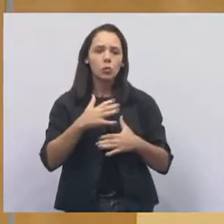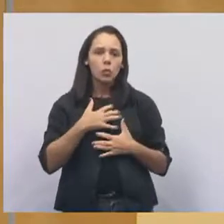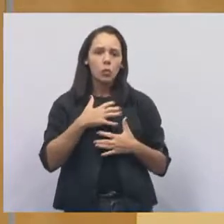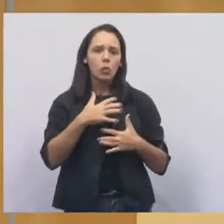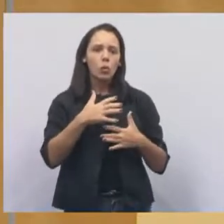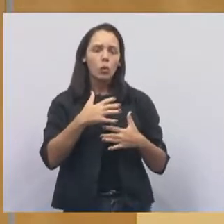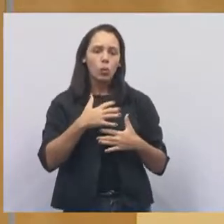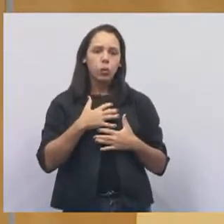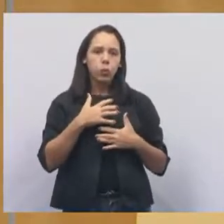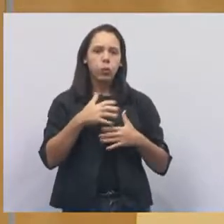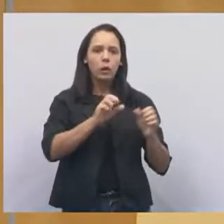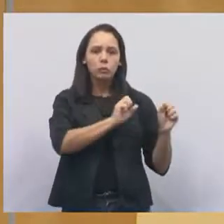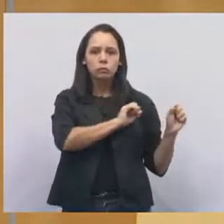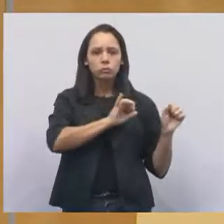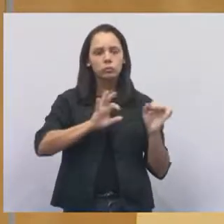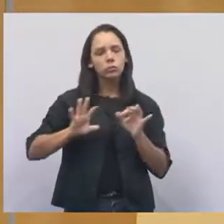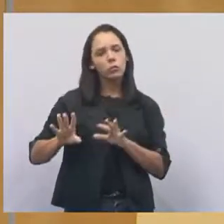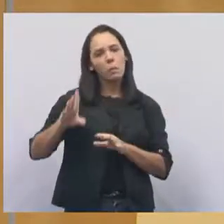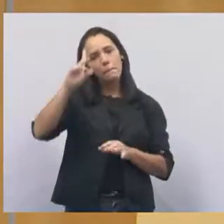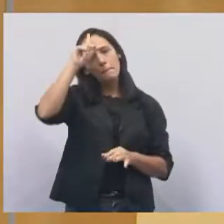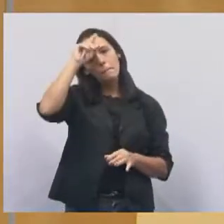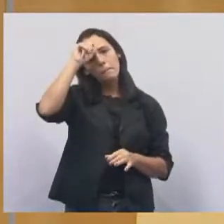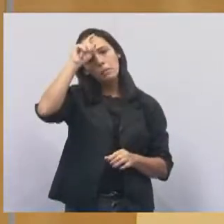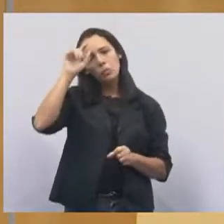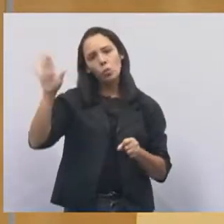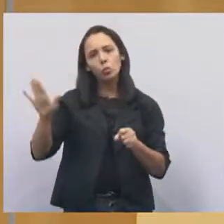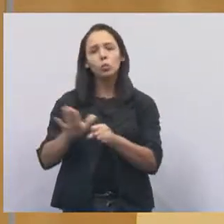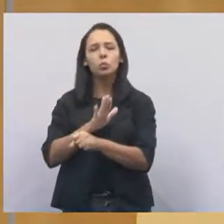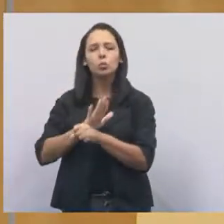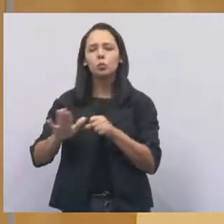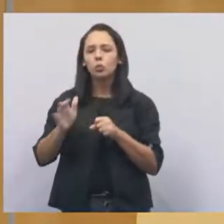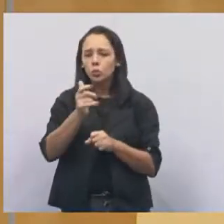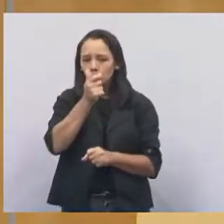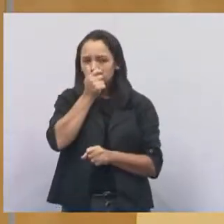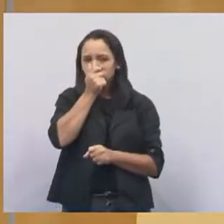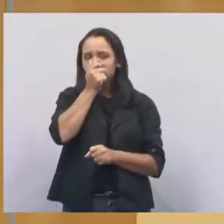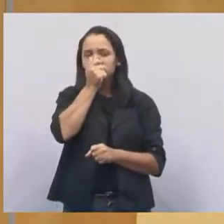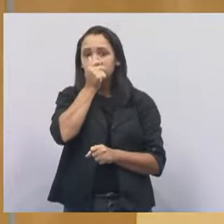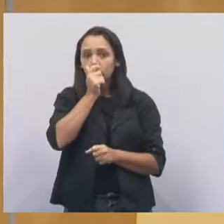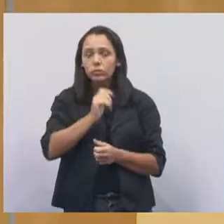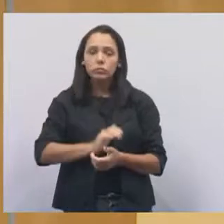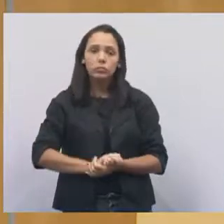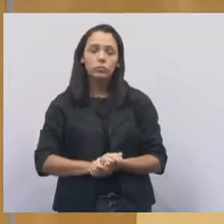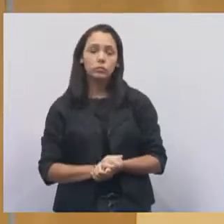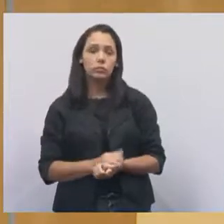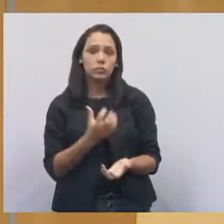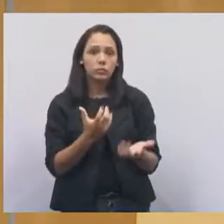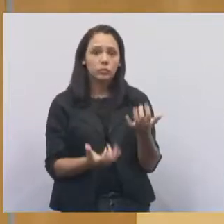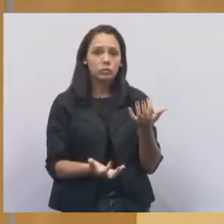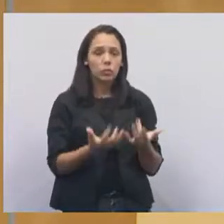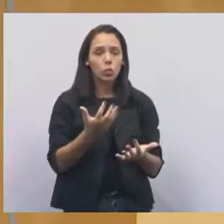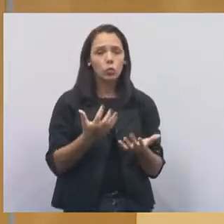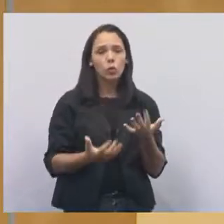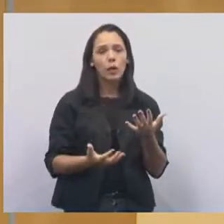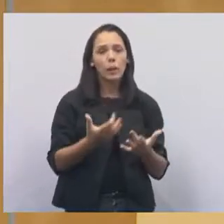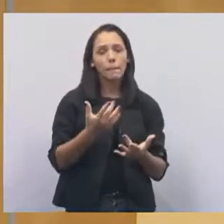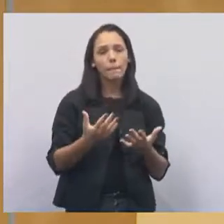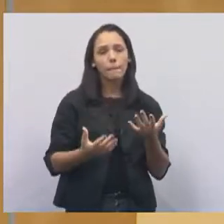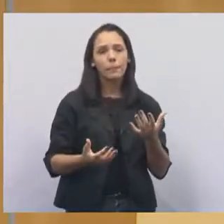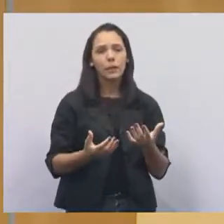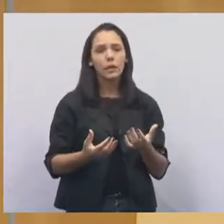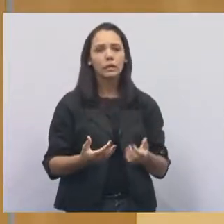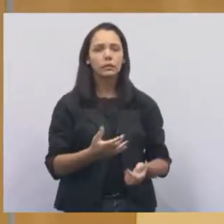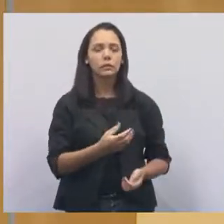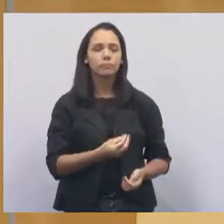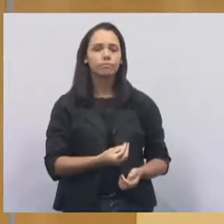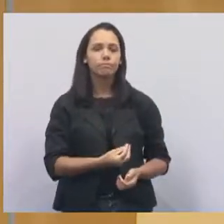lotar os prontos atendimentos da nossa cidade aí que já são tão saturados a queimada ela diminui muito a qualidade de vida das